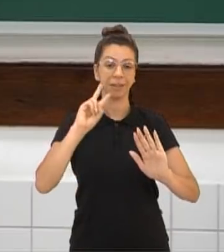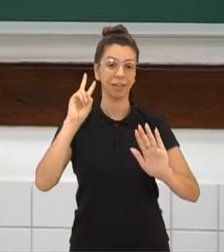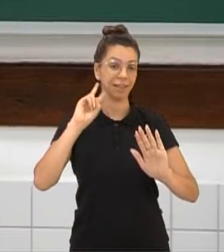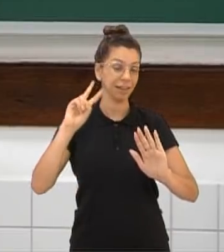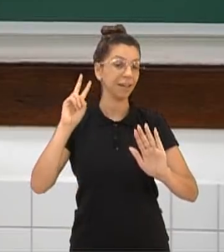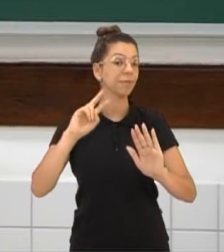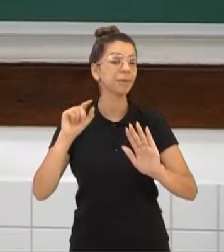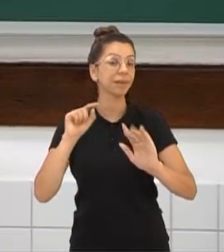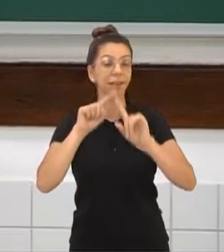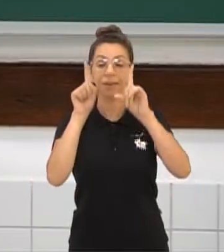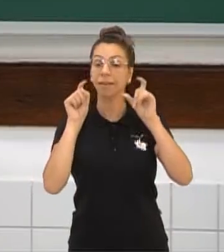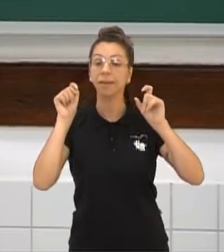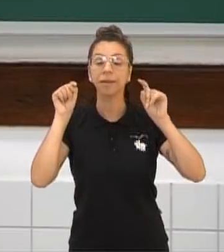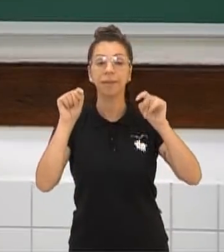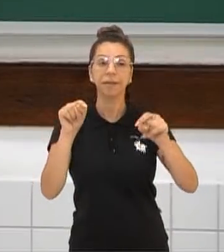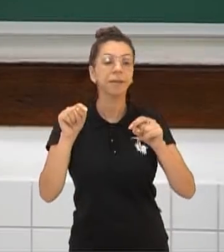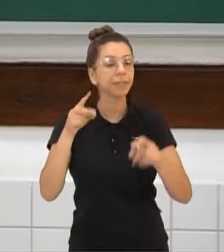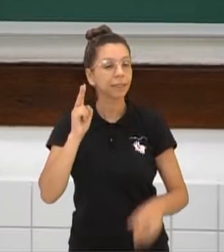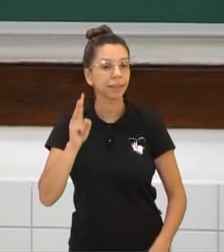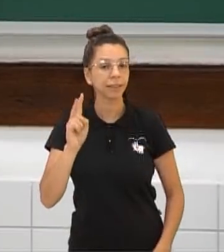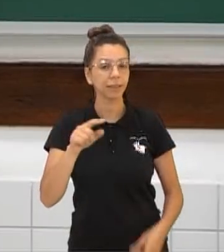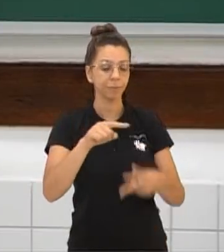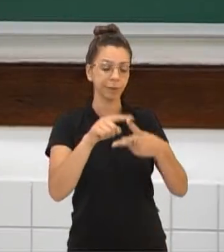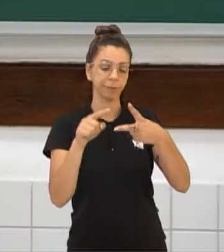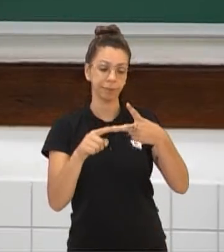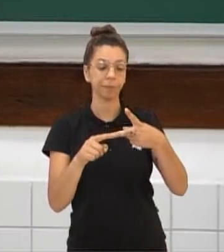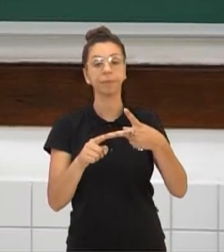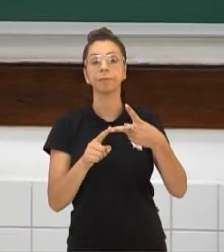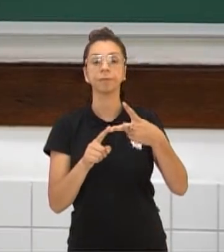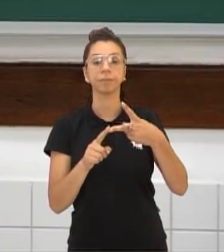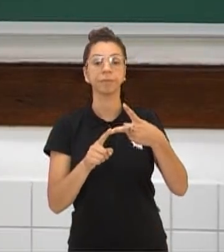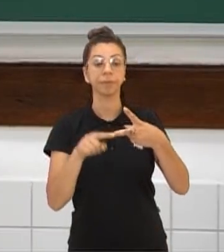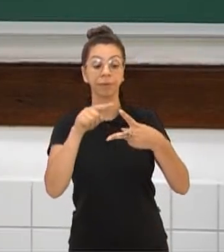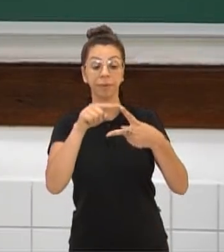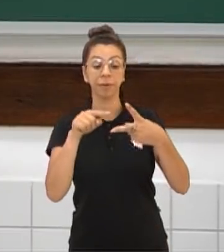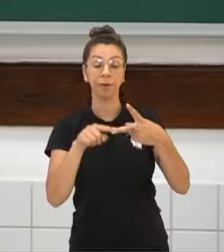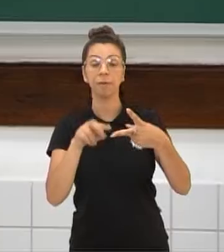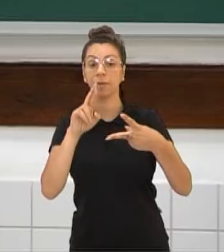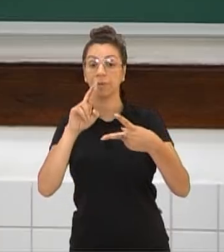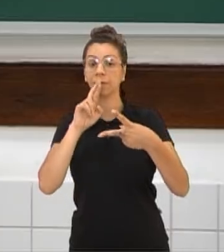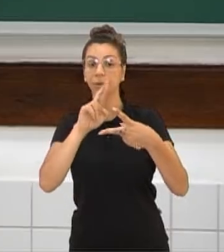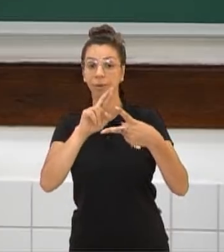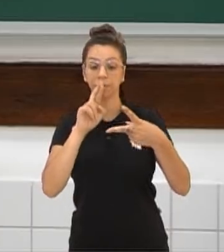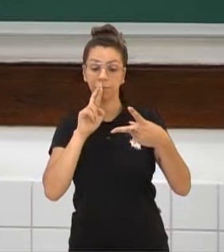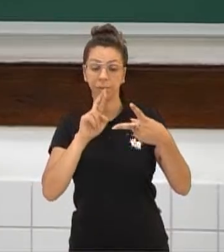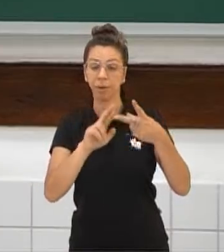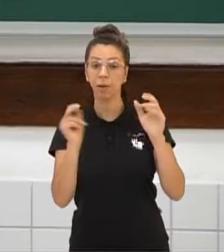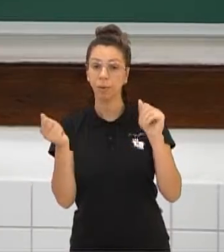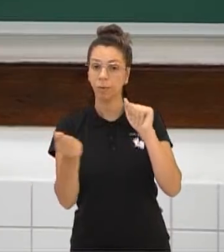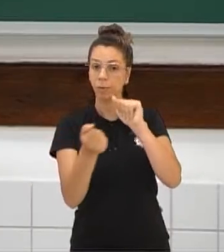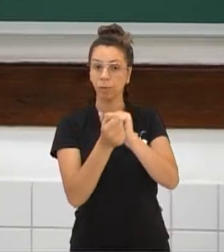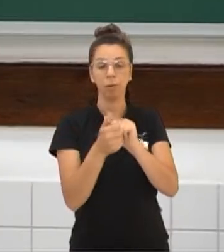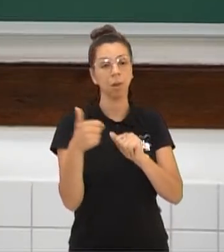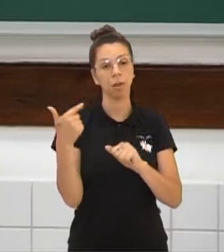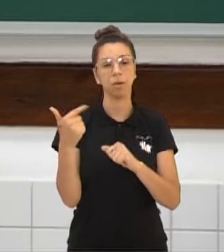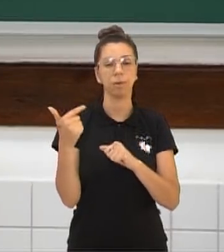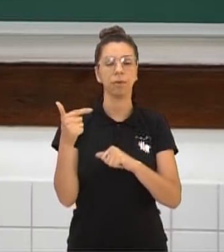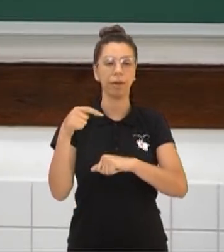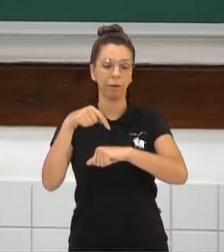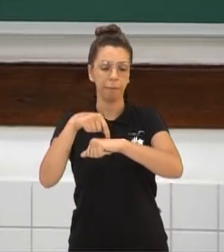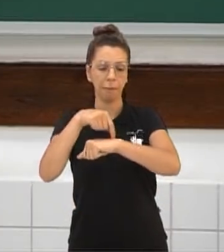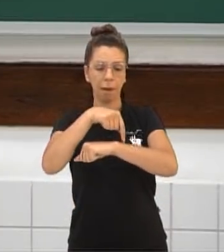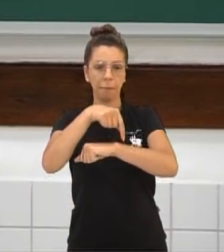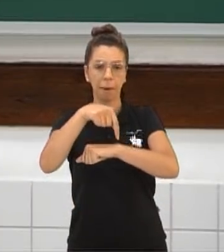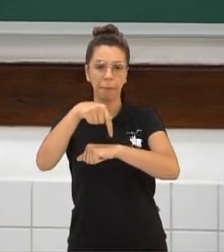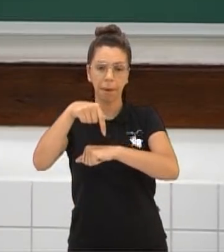nosso quiz, eles são sempre 2 questões, e essas questões eu vou responder com vocês. Agora não vai ter mais aquele reloginho